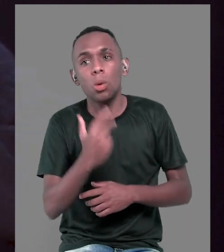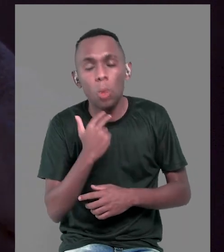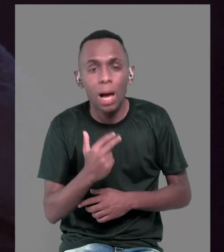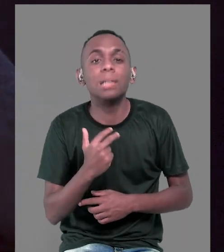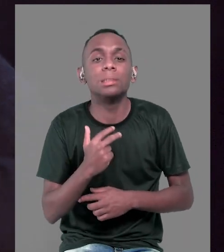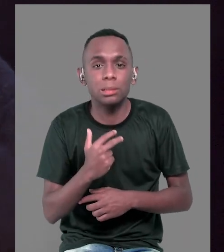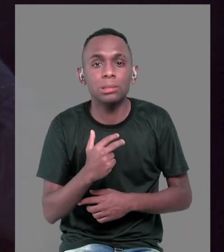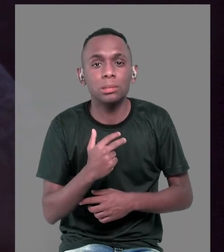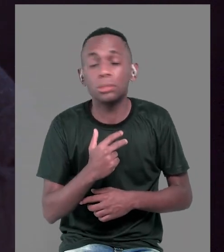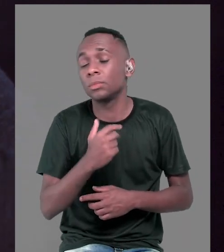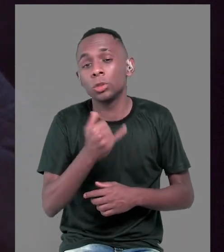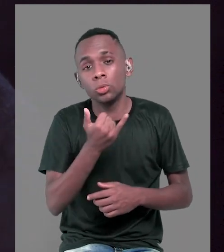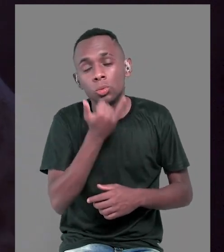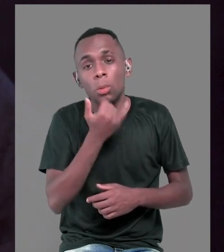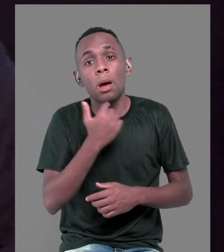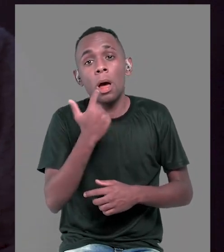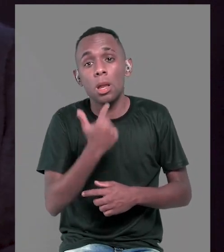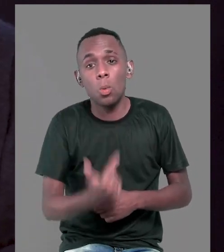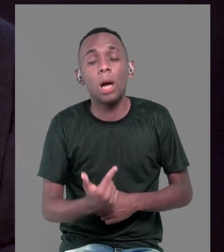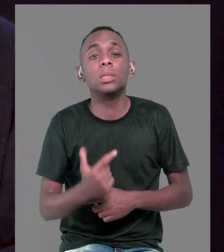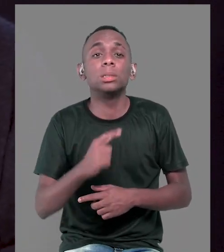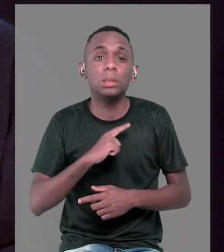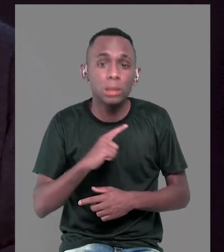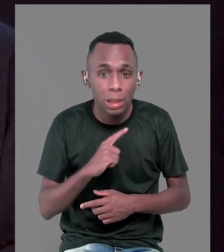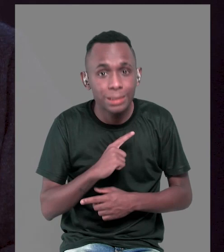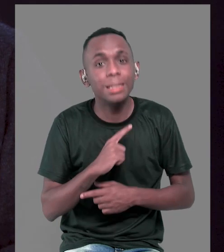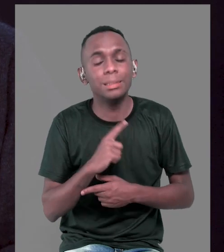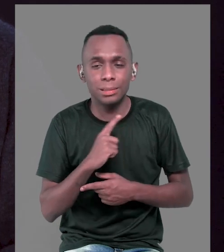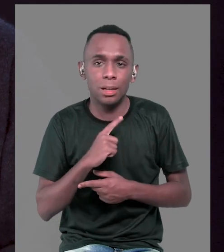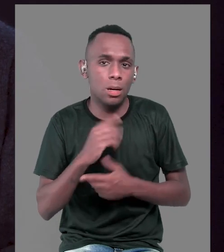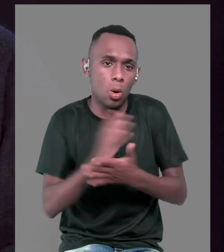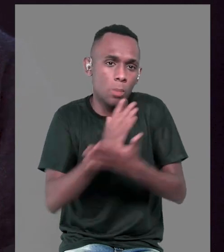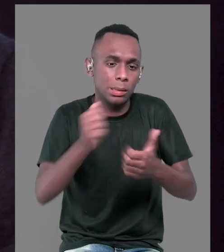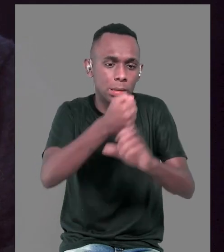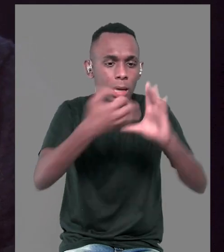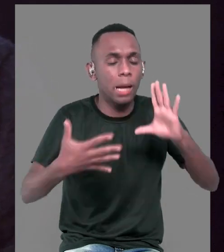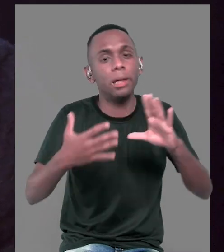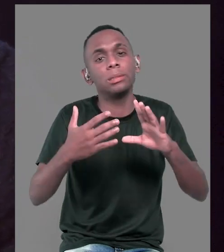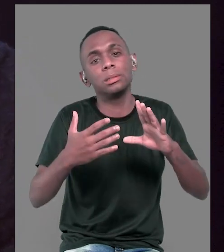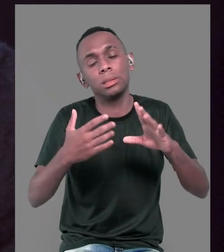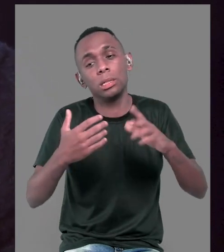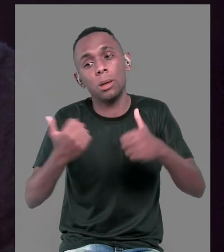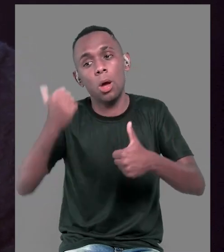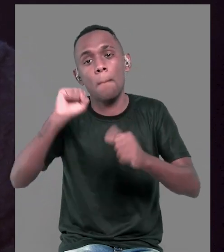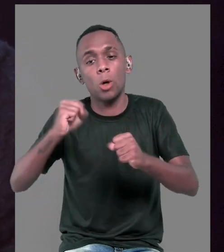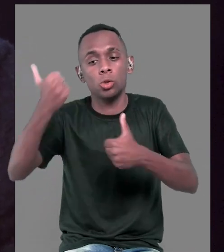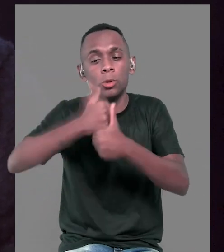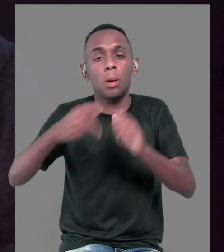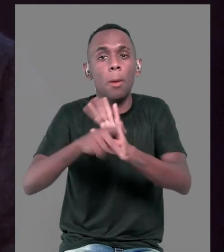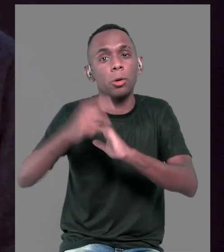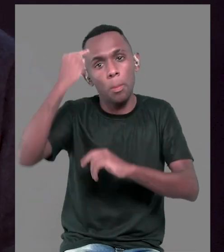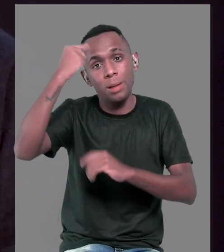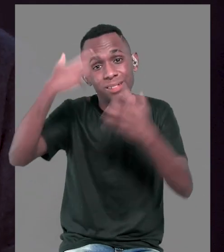em operações que substituem o que deveria ser feito pelo pensamento,